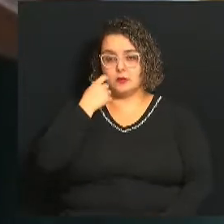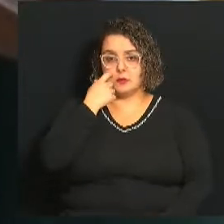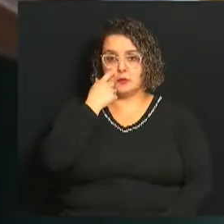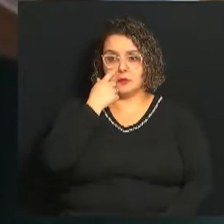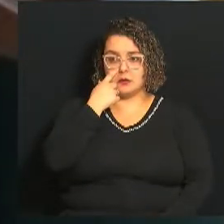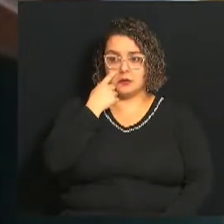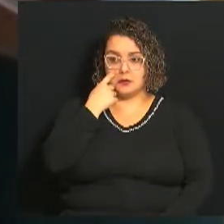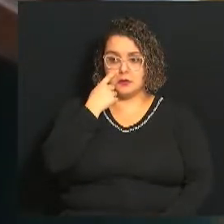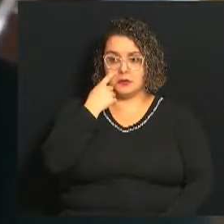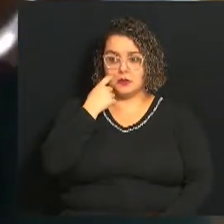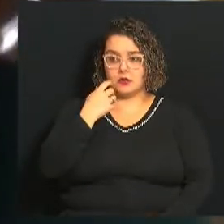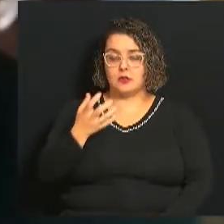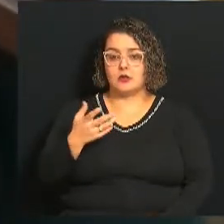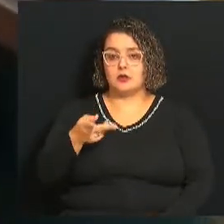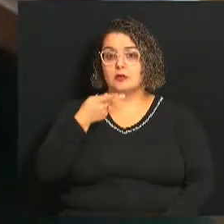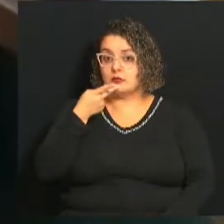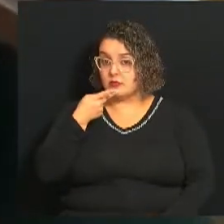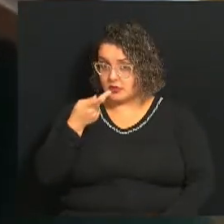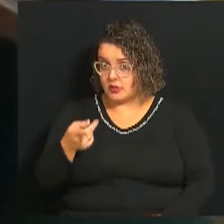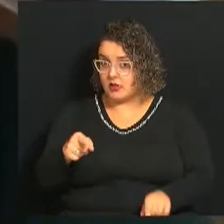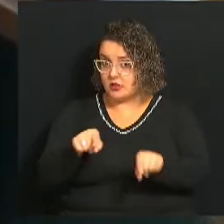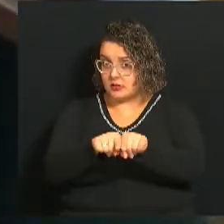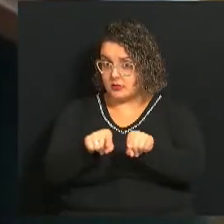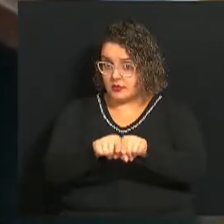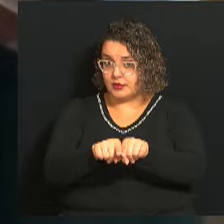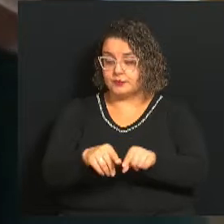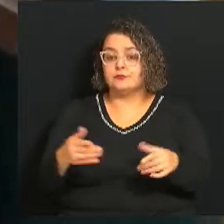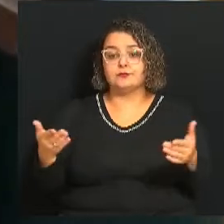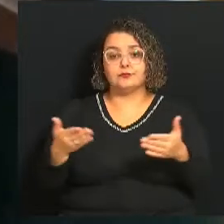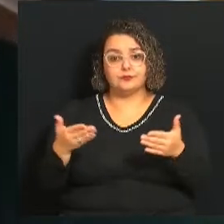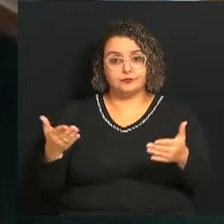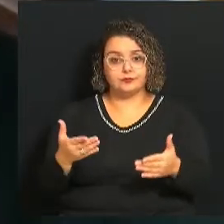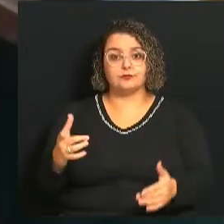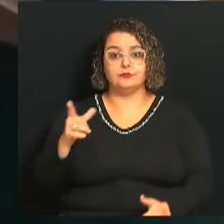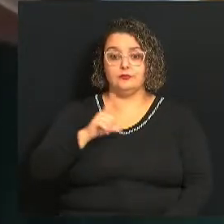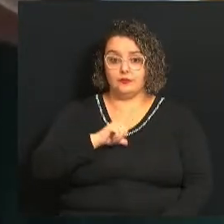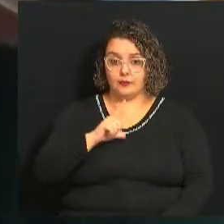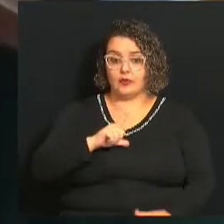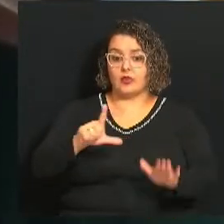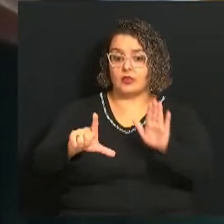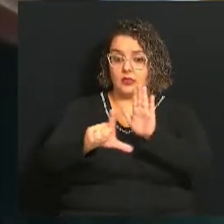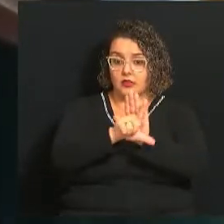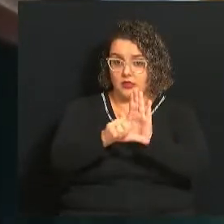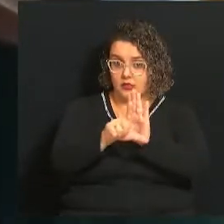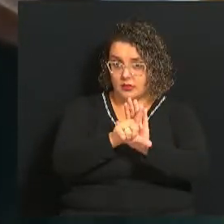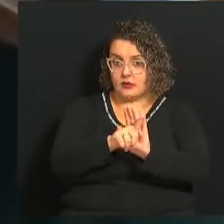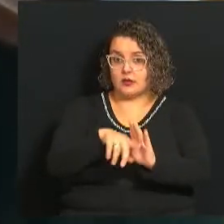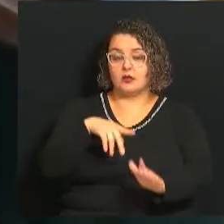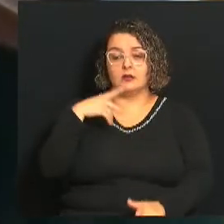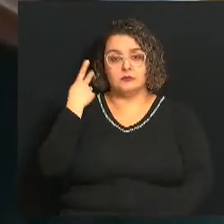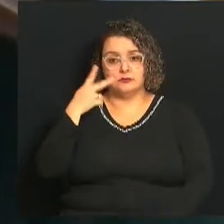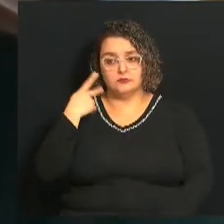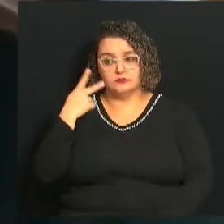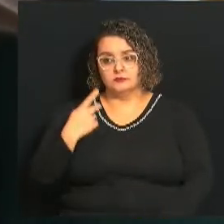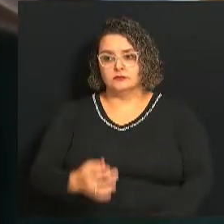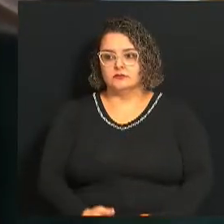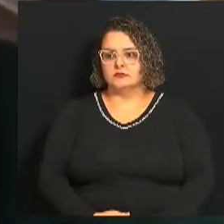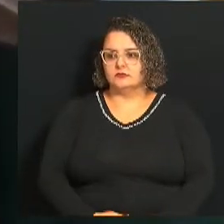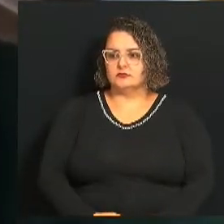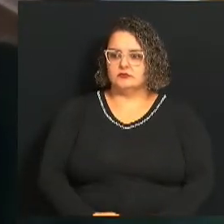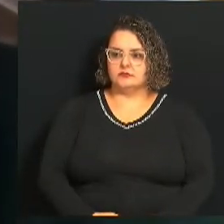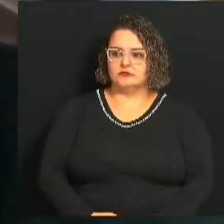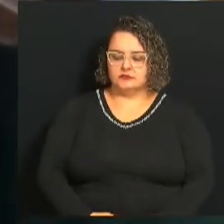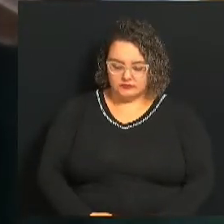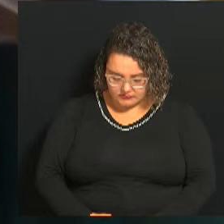Quero realçar ainda que hoje nós temos uma lei, vereadores, que